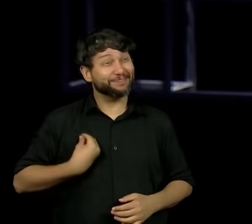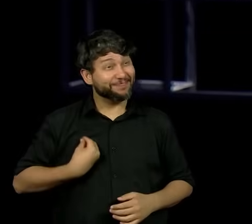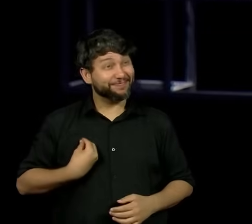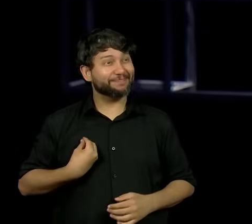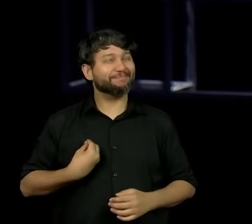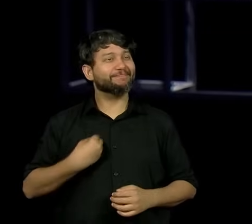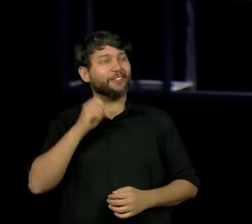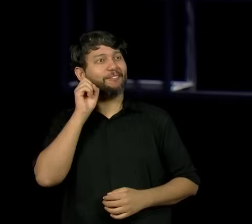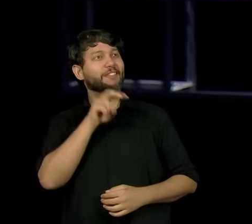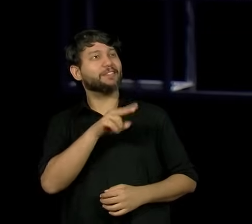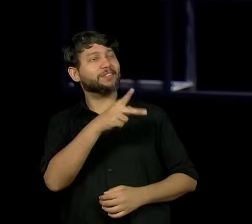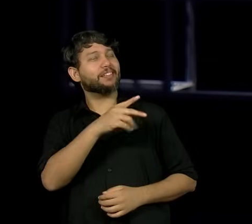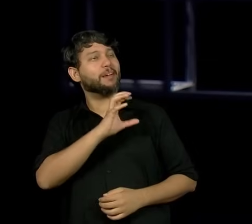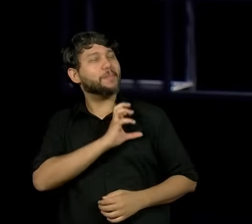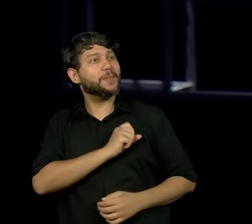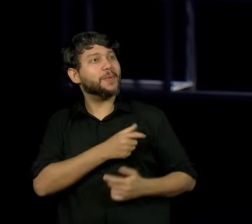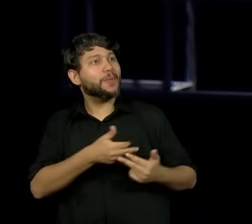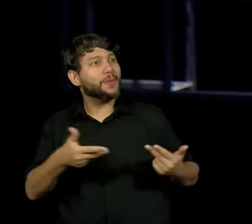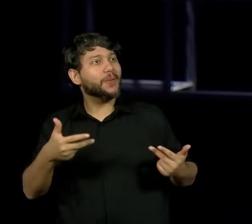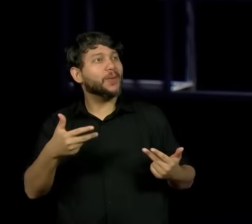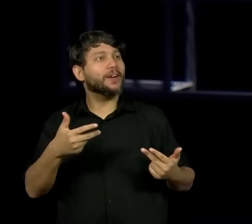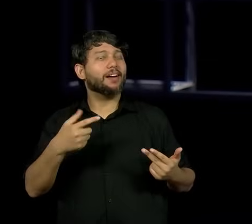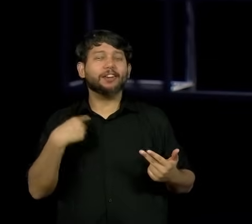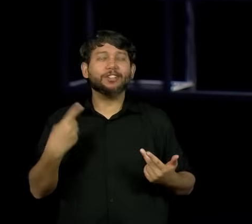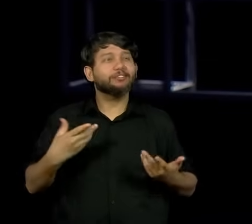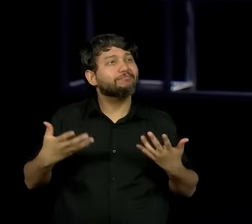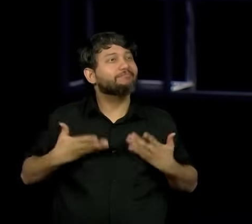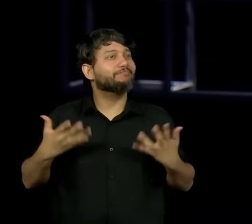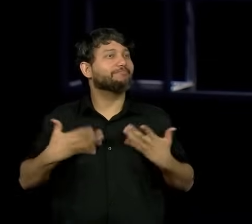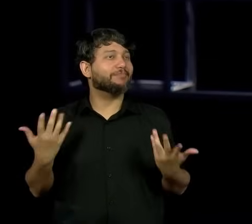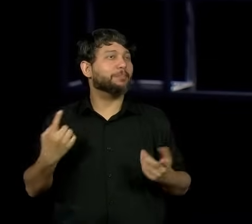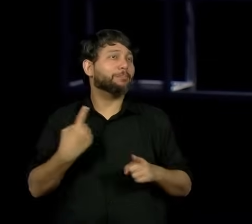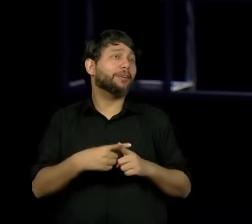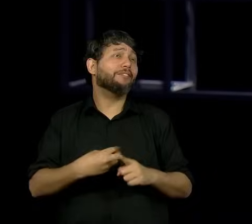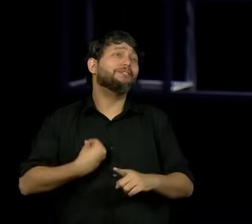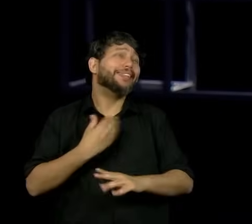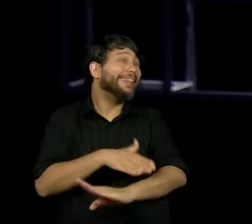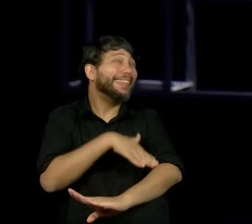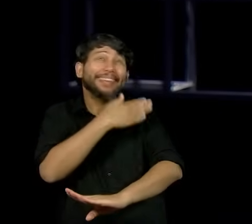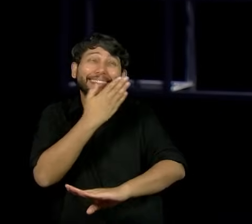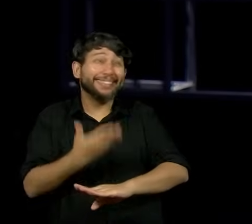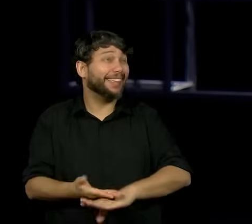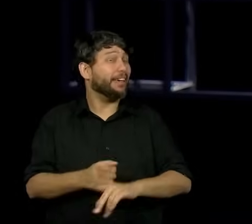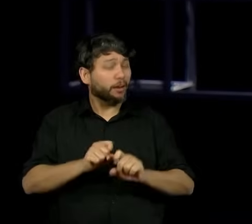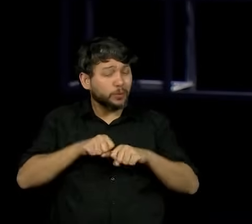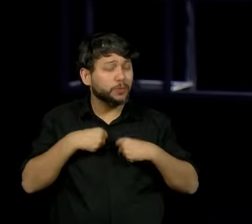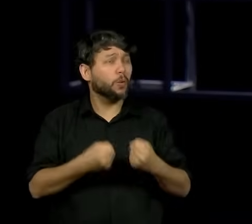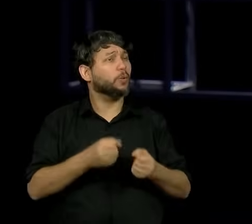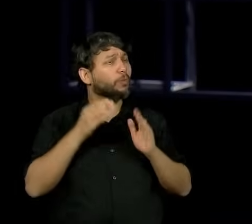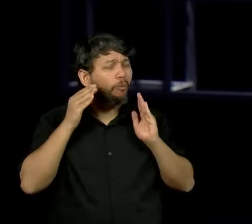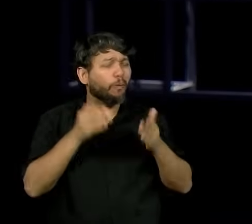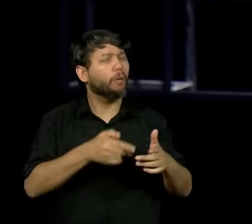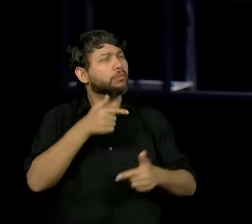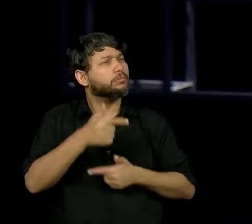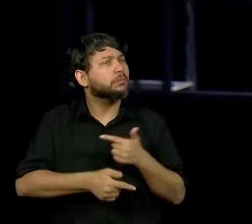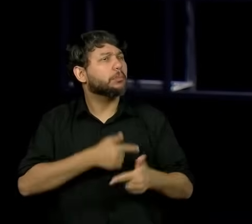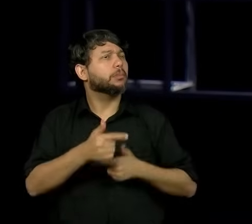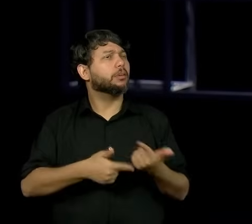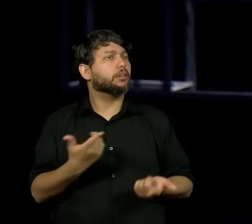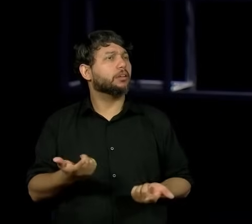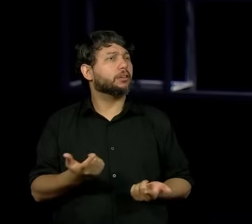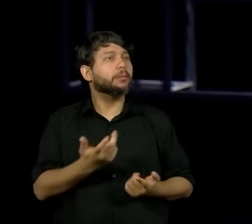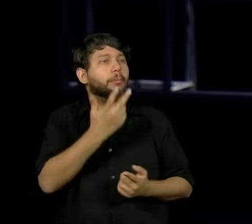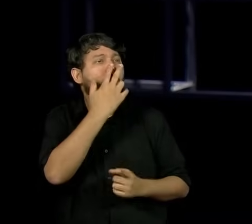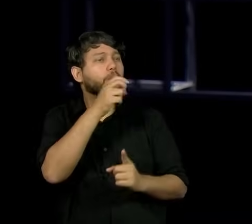amor, a forma como você se dedicou a vida toda, se dedica até hoje, e esse olhar mesmo